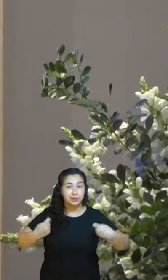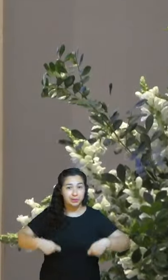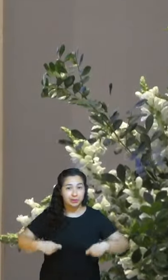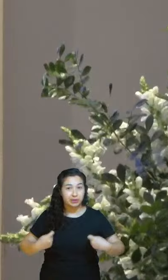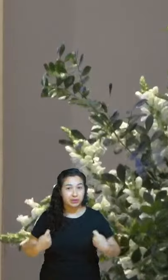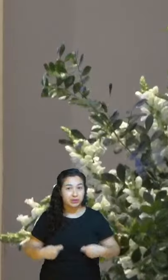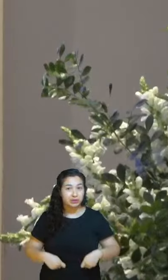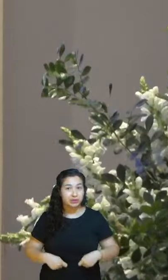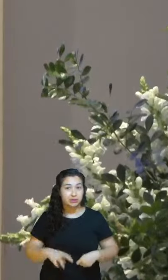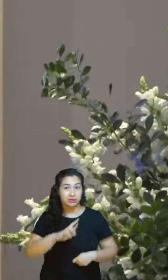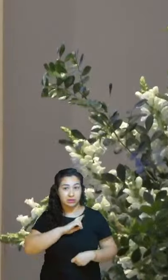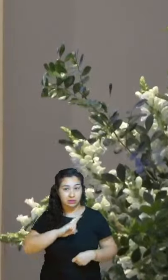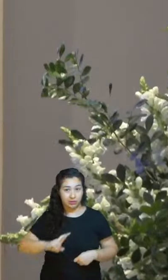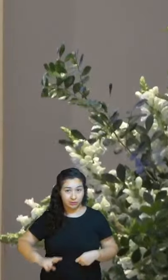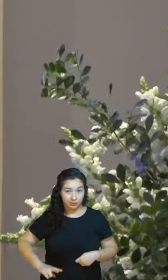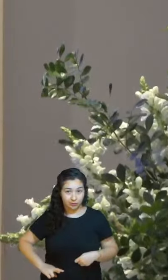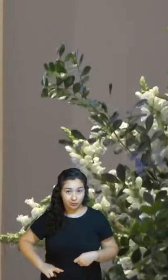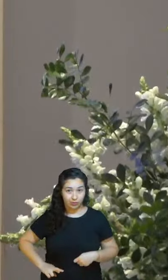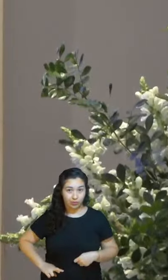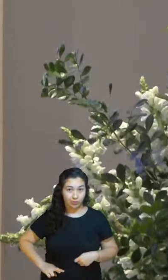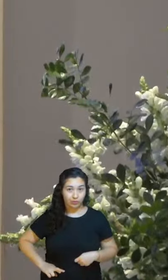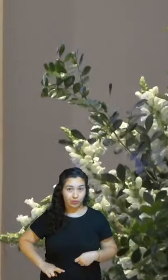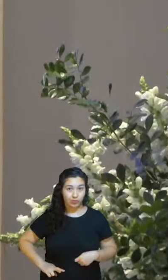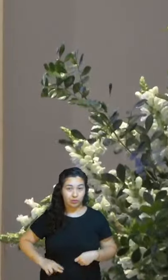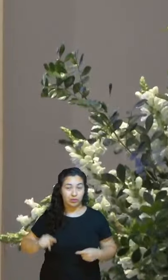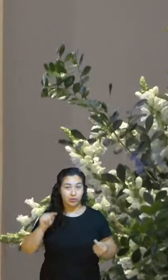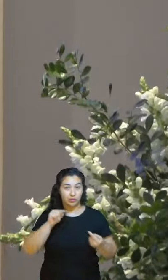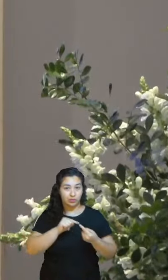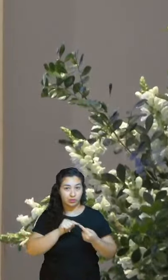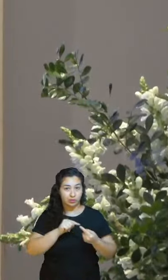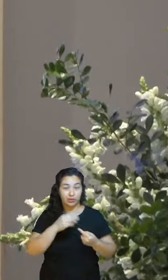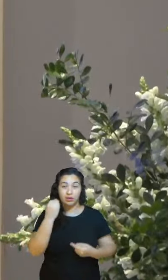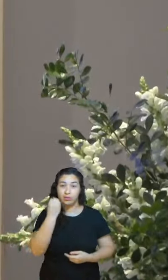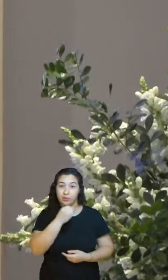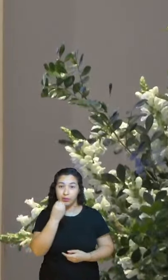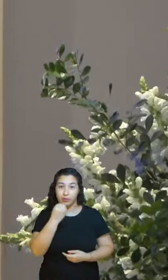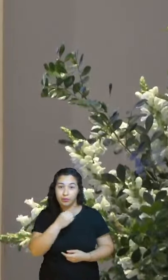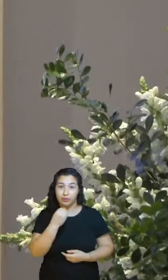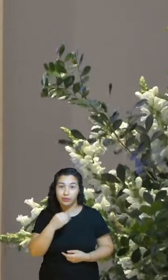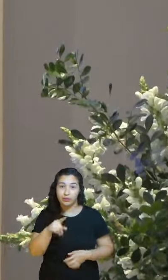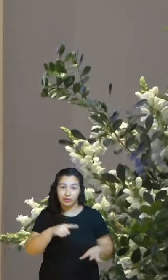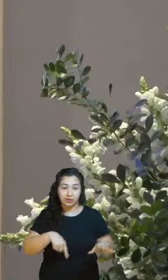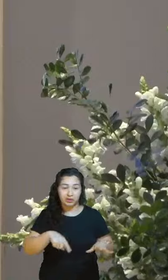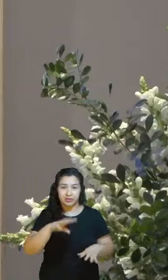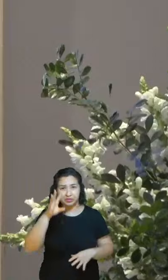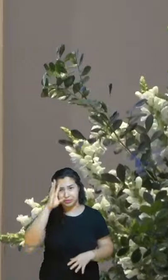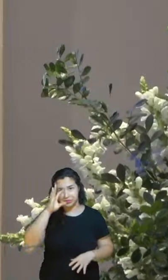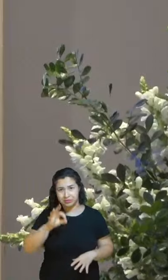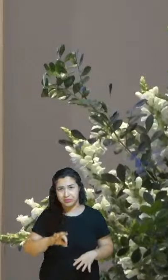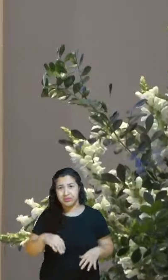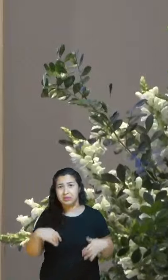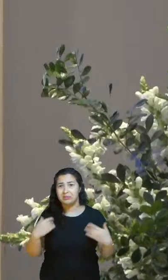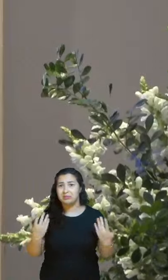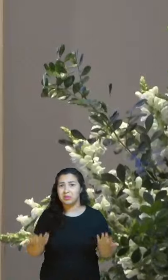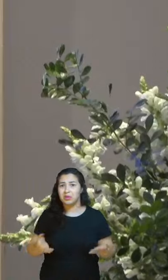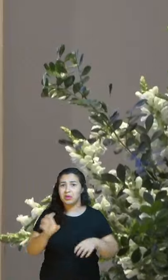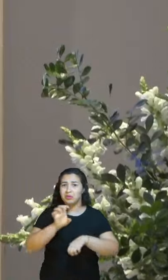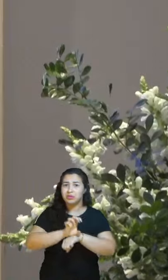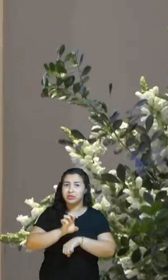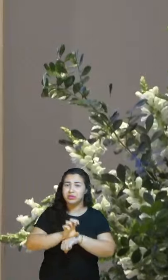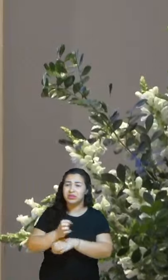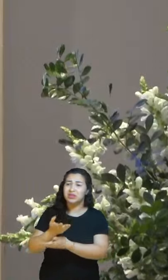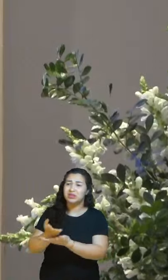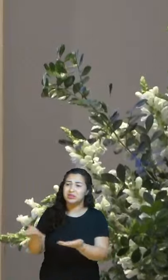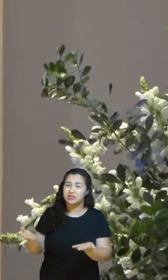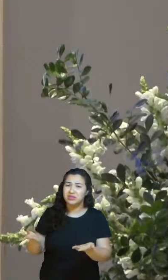de república aproveitando esses 35 anos dessa República que ainda nós não conhecemos Qual é cujos estados estão engessados por